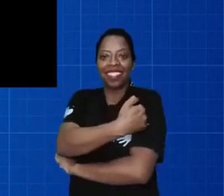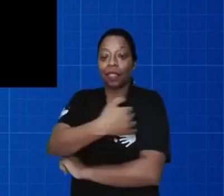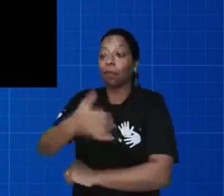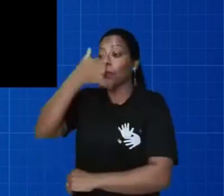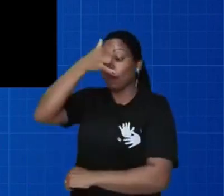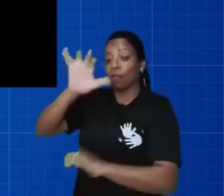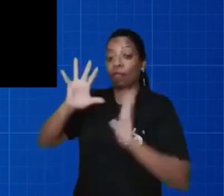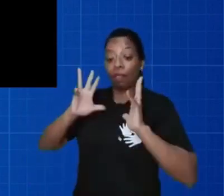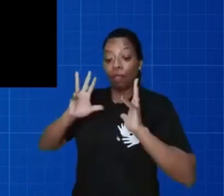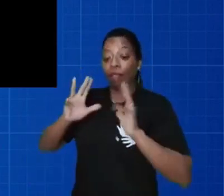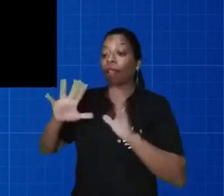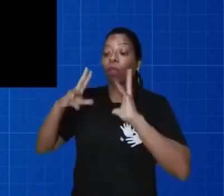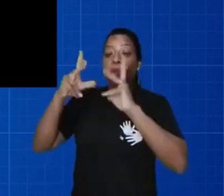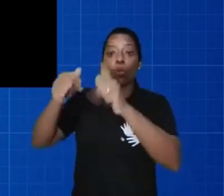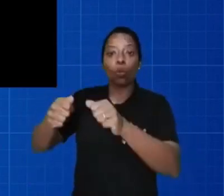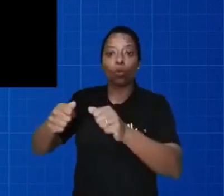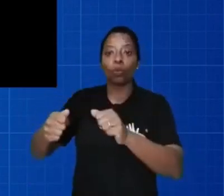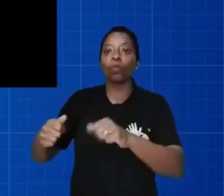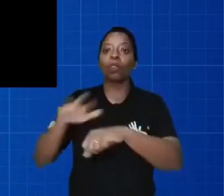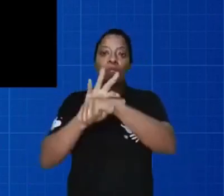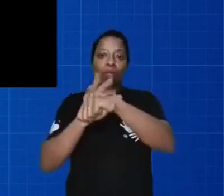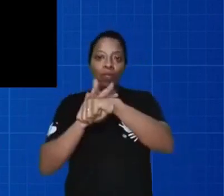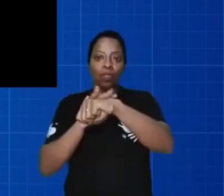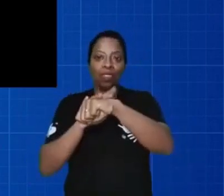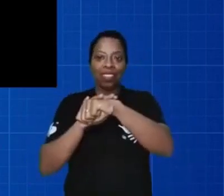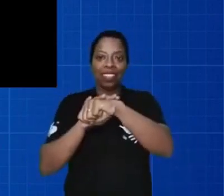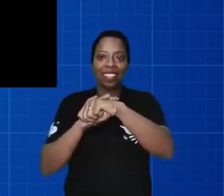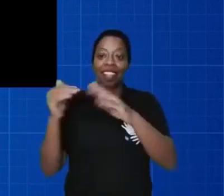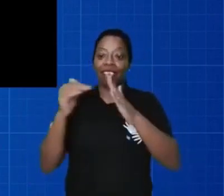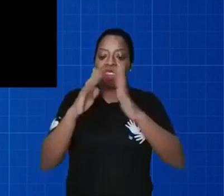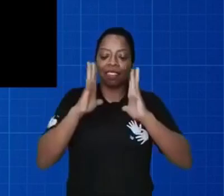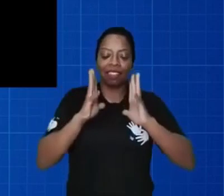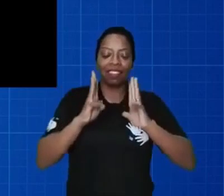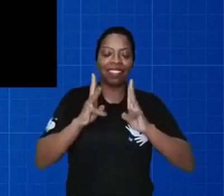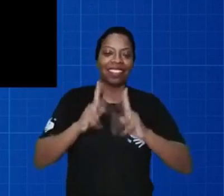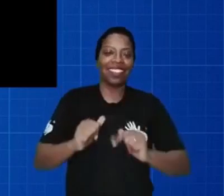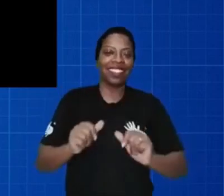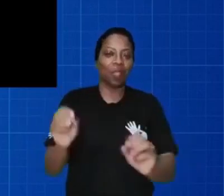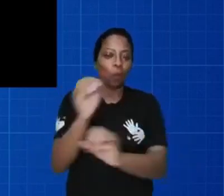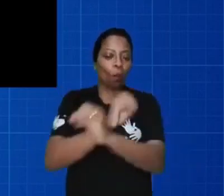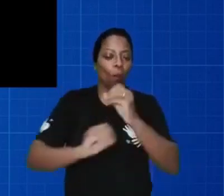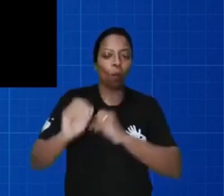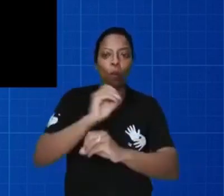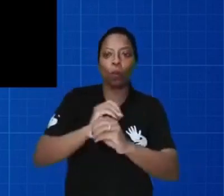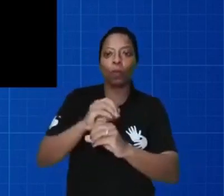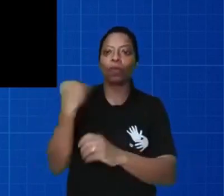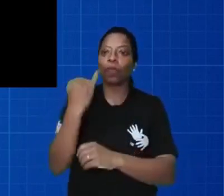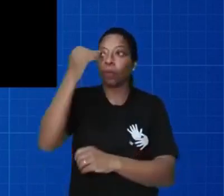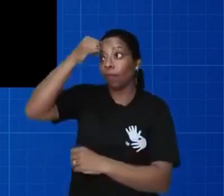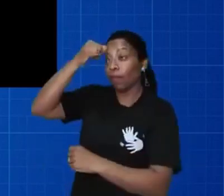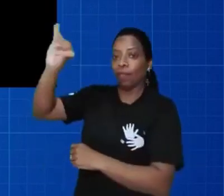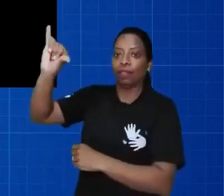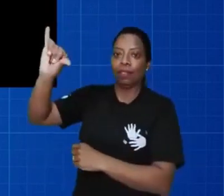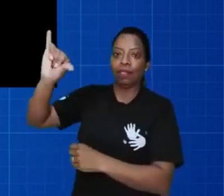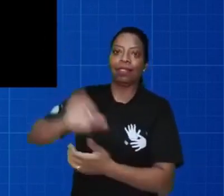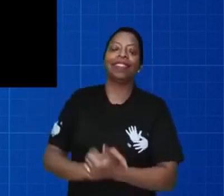melhor proteção. Como diziam as pessoas mais antigas, né? É melhor prevenir do que remediar. Maiores informações,